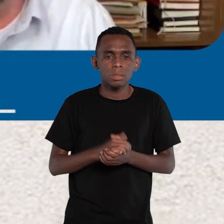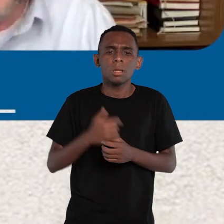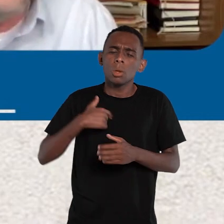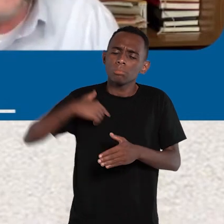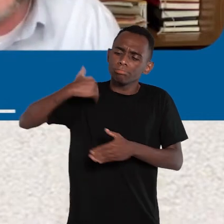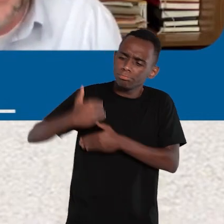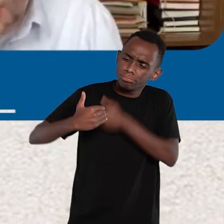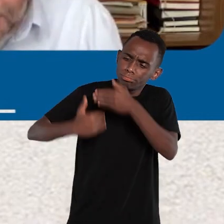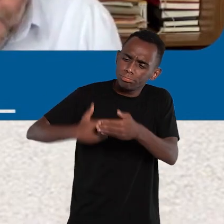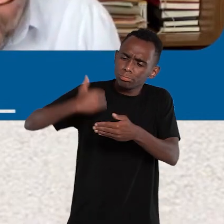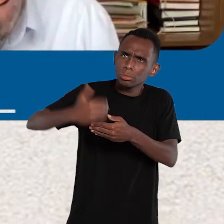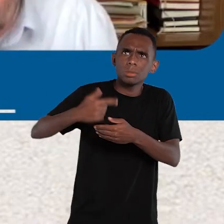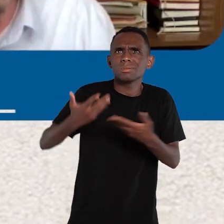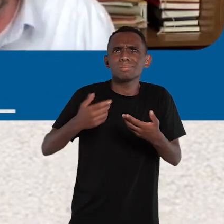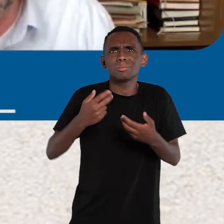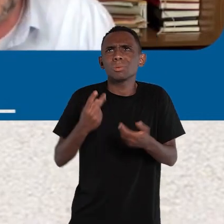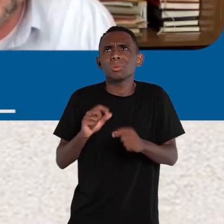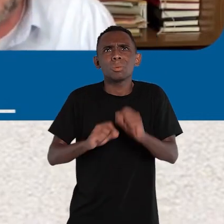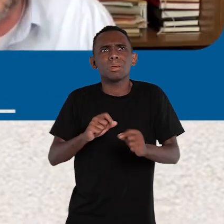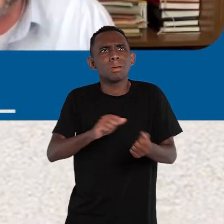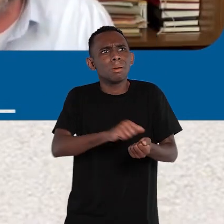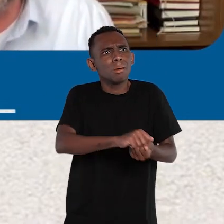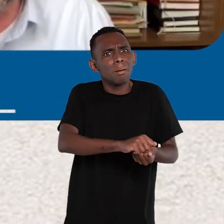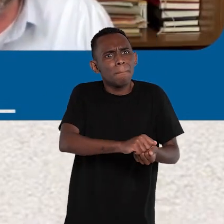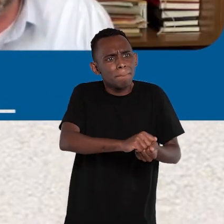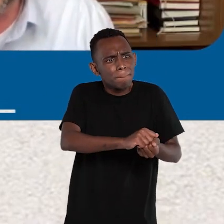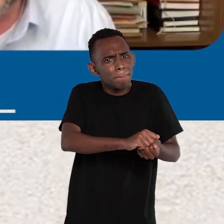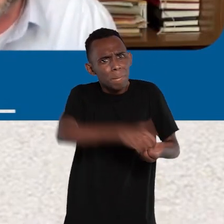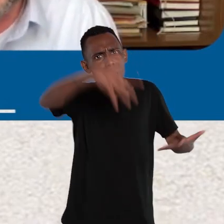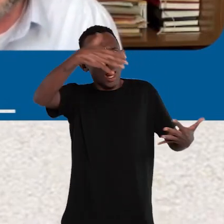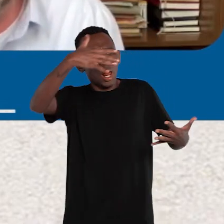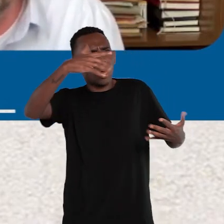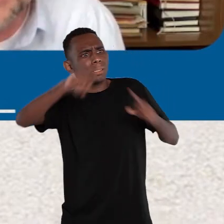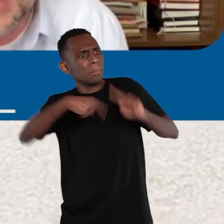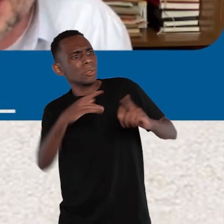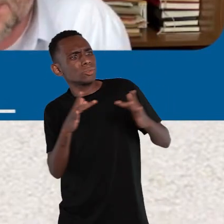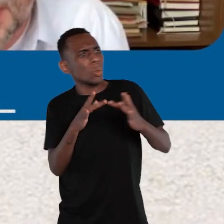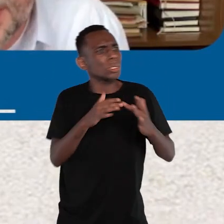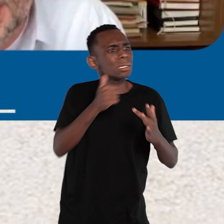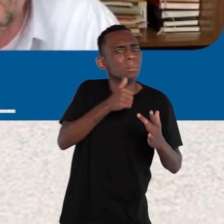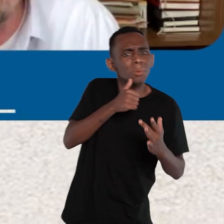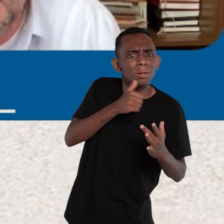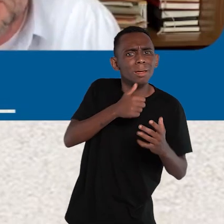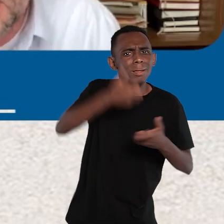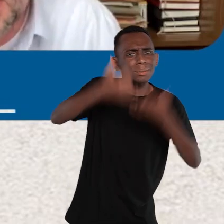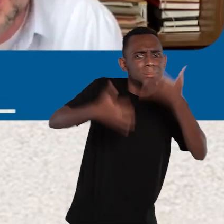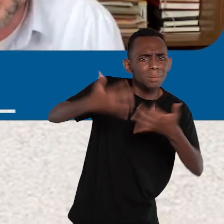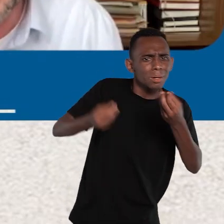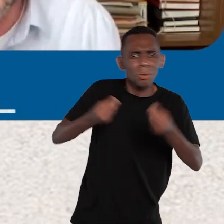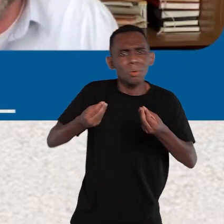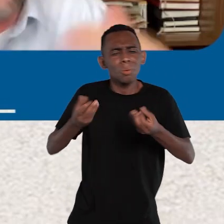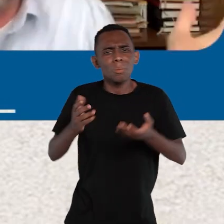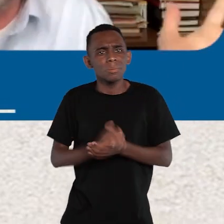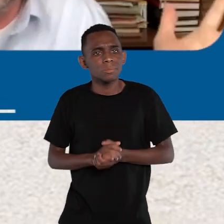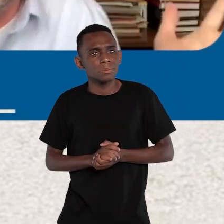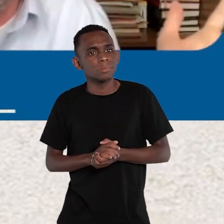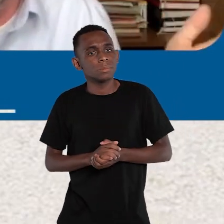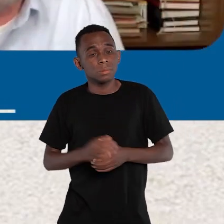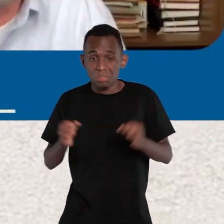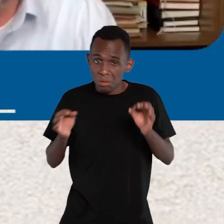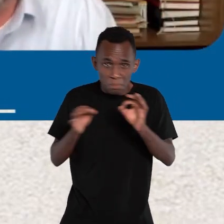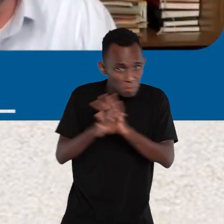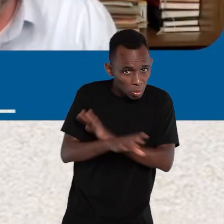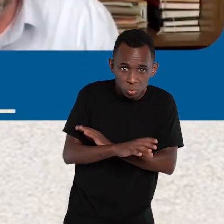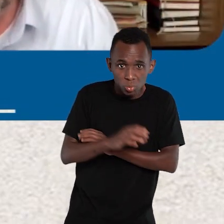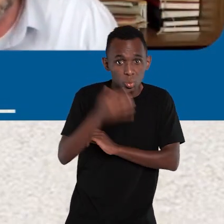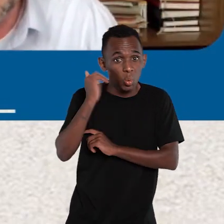ocorreu. Fui avançando, o que é isso? Explode um botijão, o cara tem um contato com a menina, onde vai entrar esse piercing que eu não sabia, e pronto. O